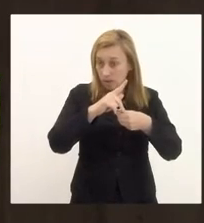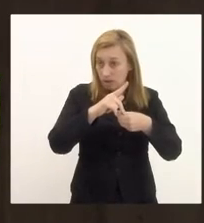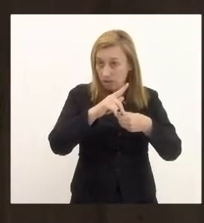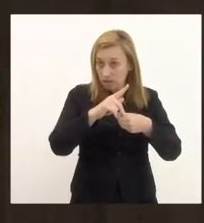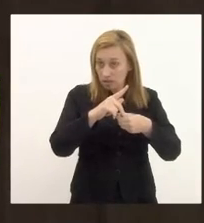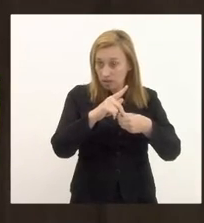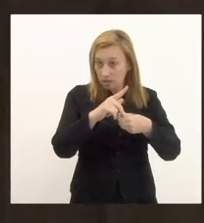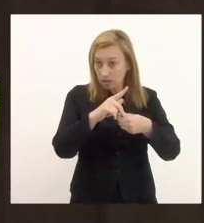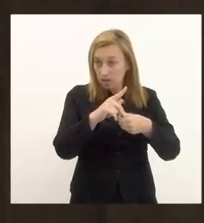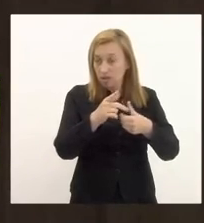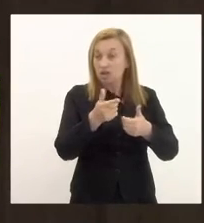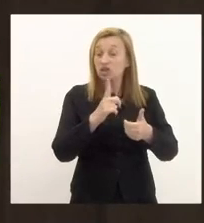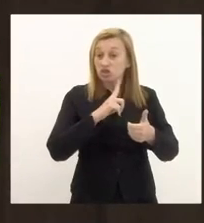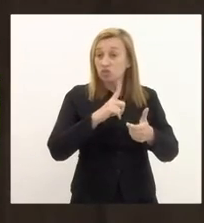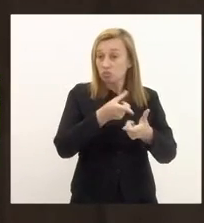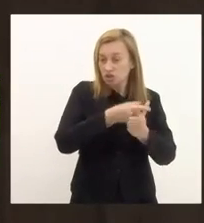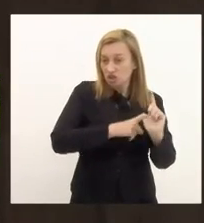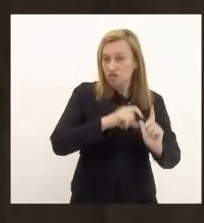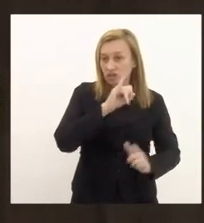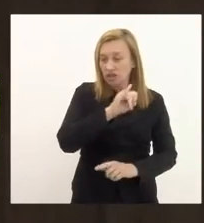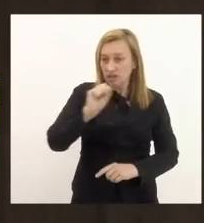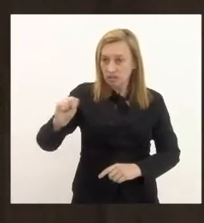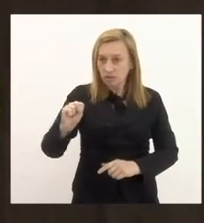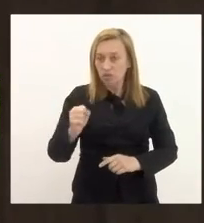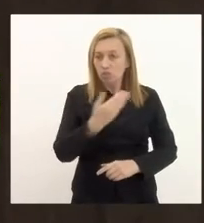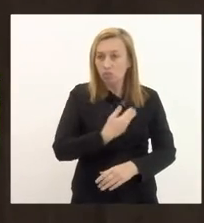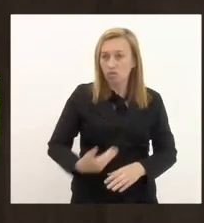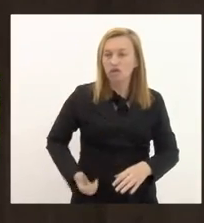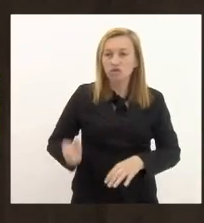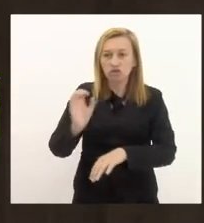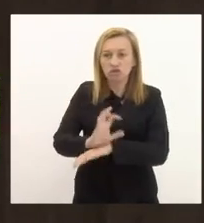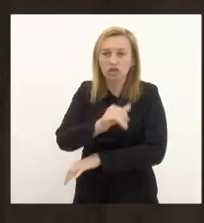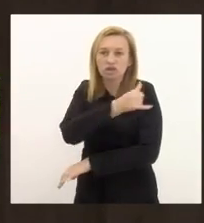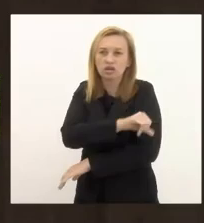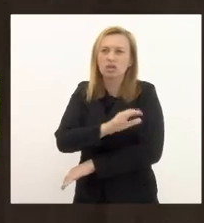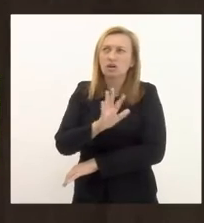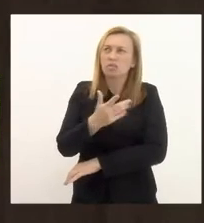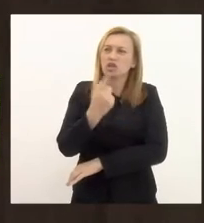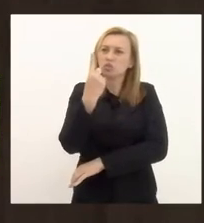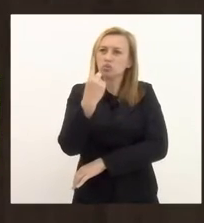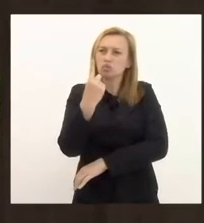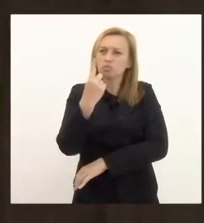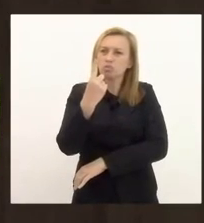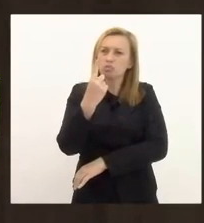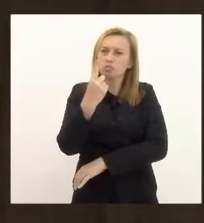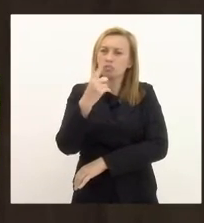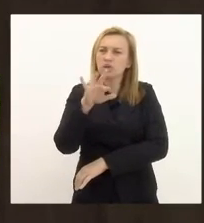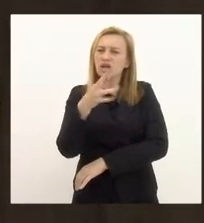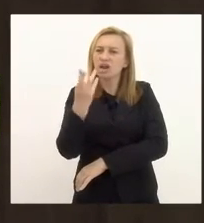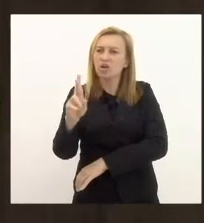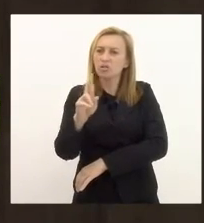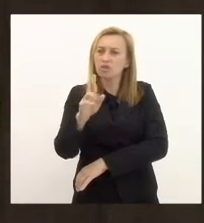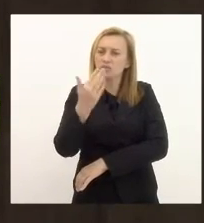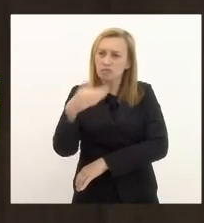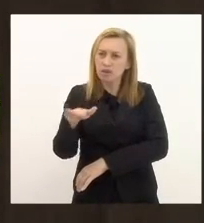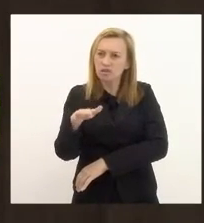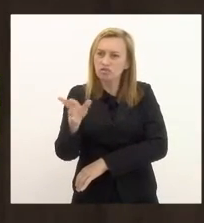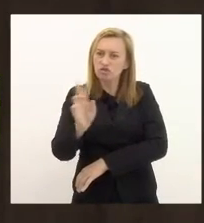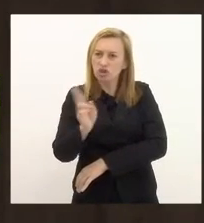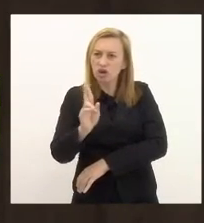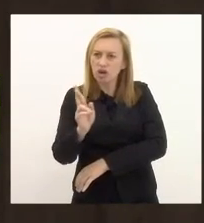uma dívida de ICMS um governo do estado do Rio da ordem de mais de um milhão e meio de reais